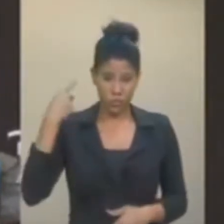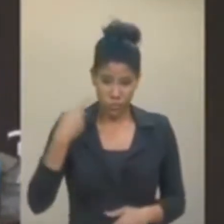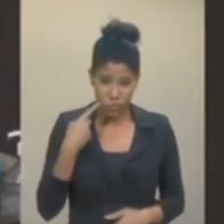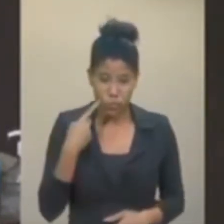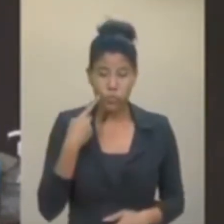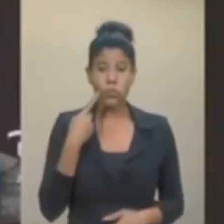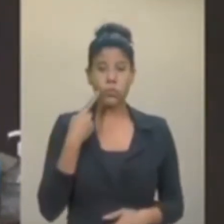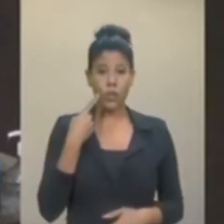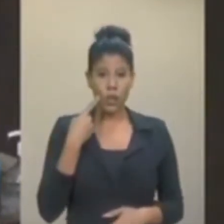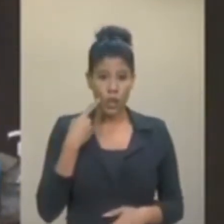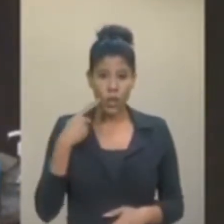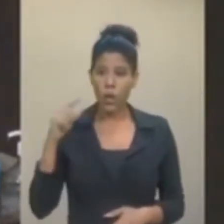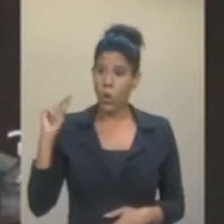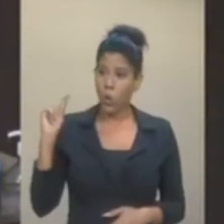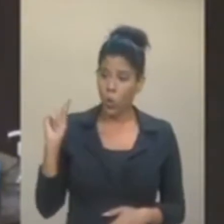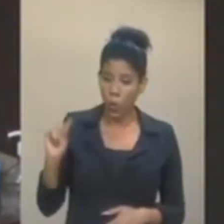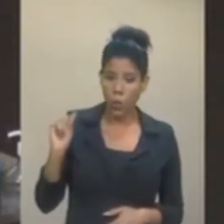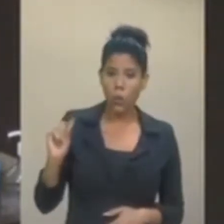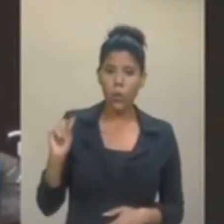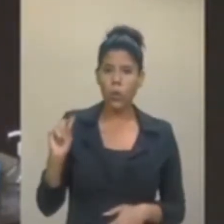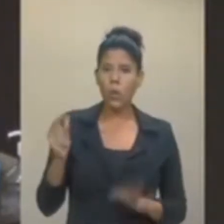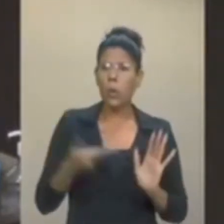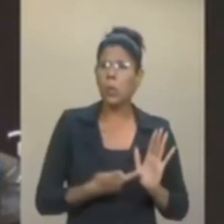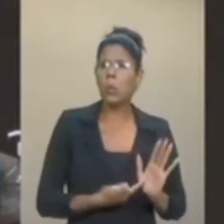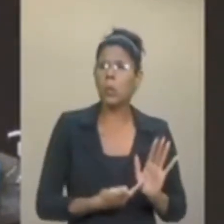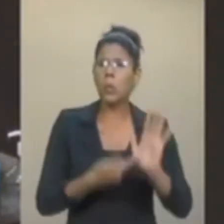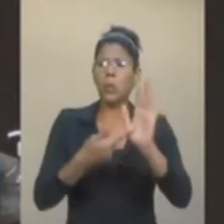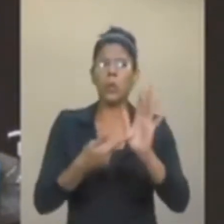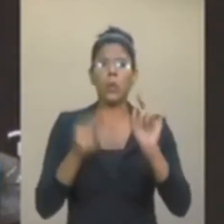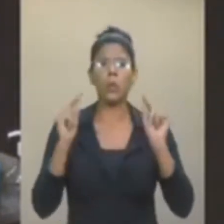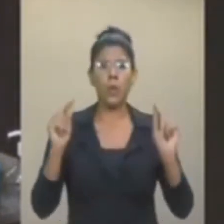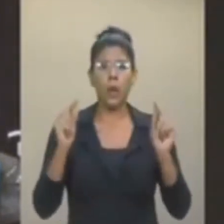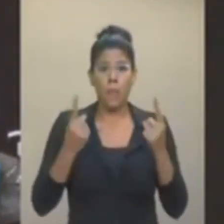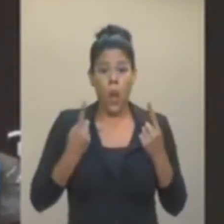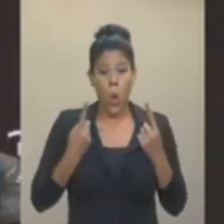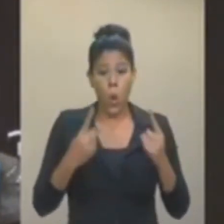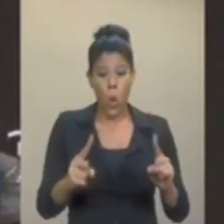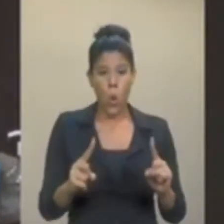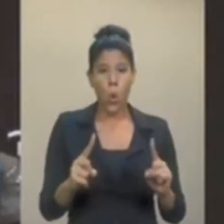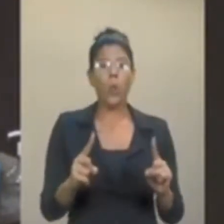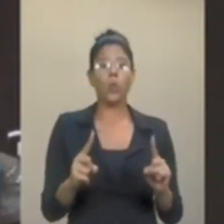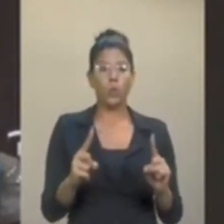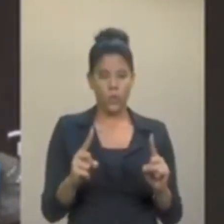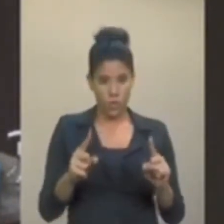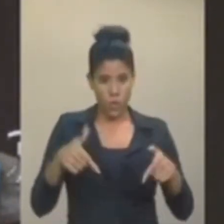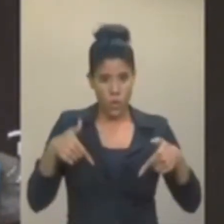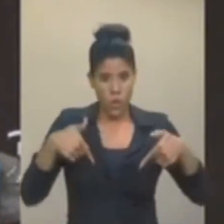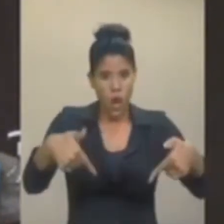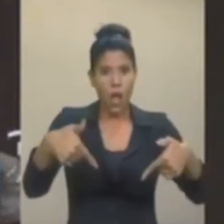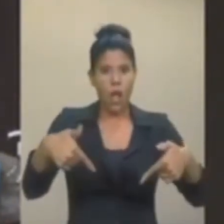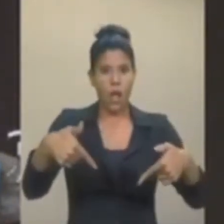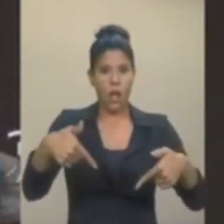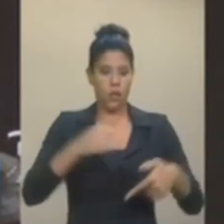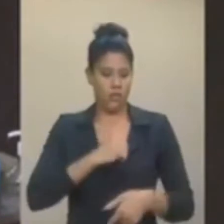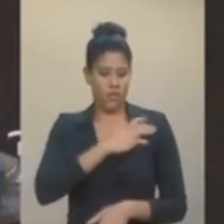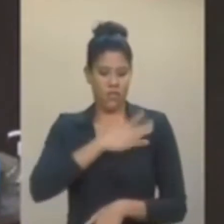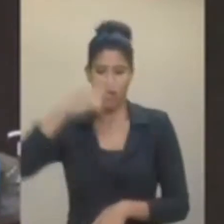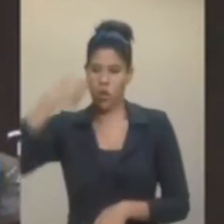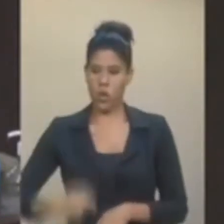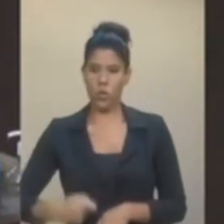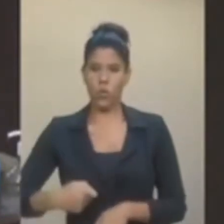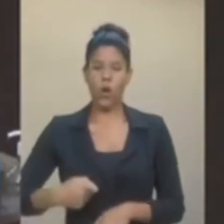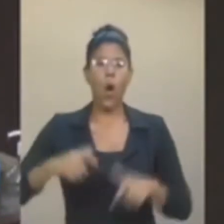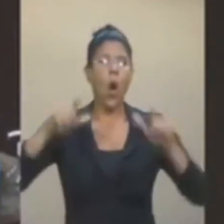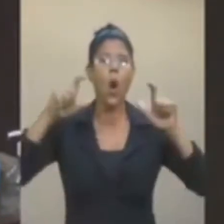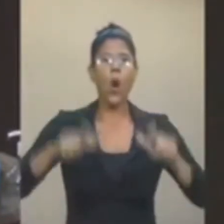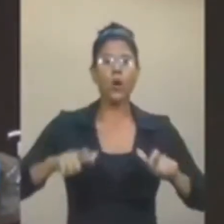que se notabilizaram por enfrentar a ditadura nos tribunais. Porque a ditadura, ela